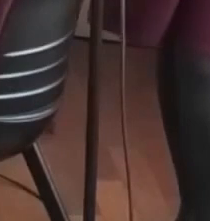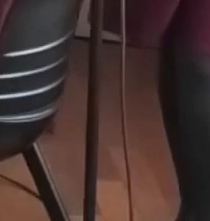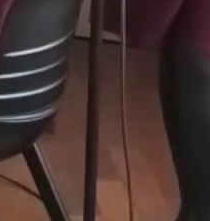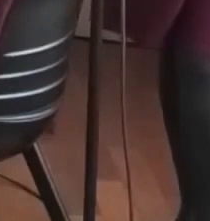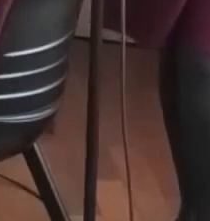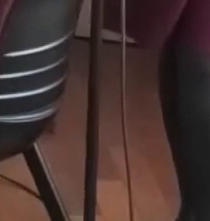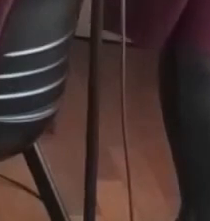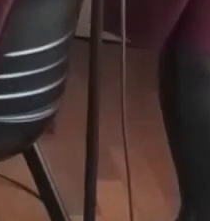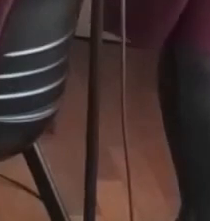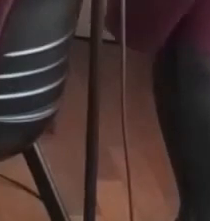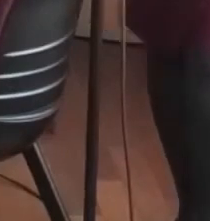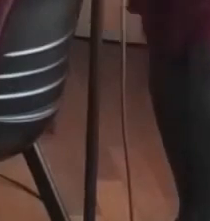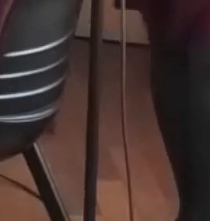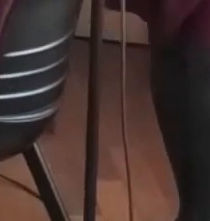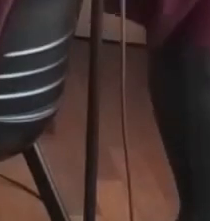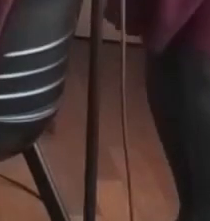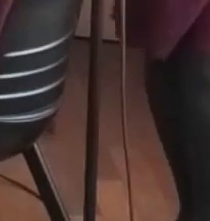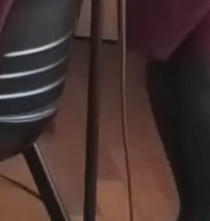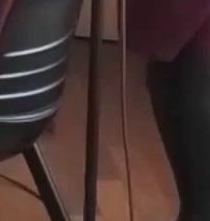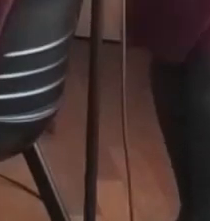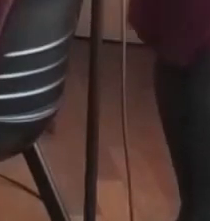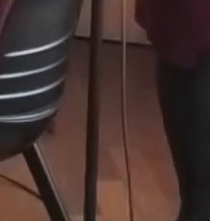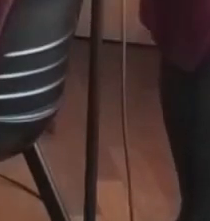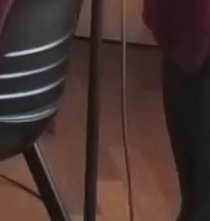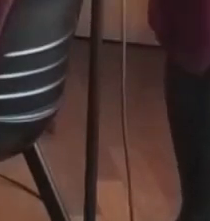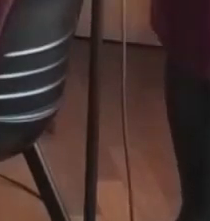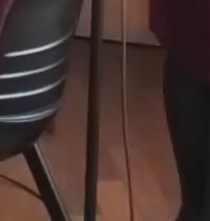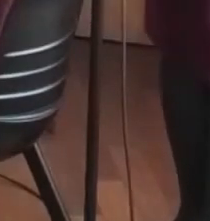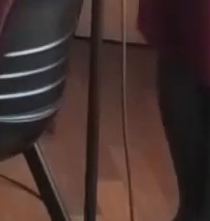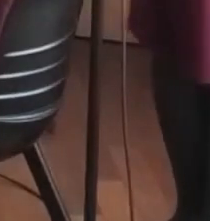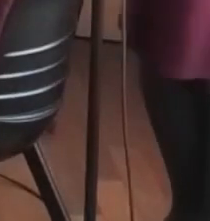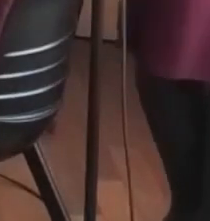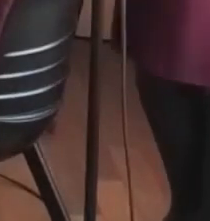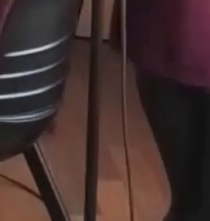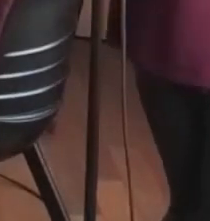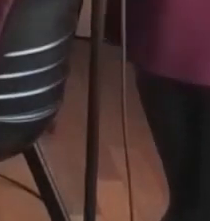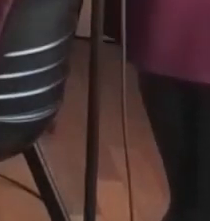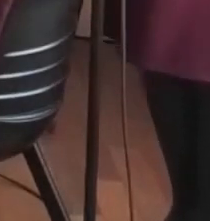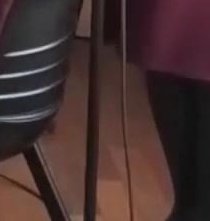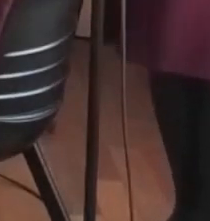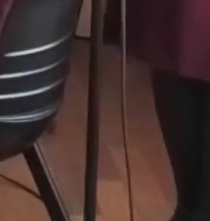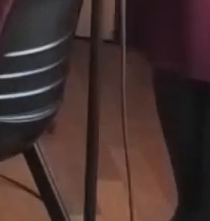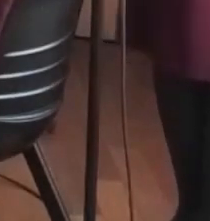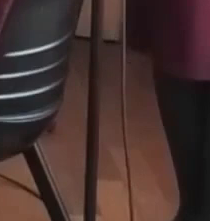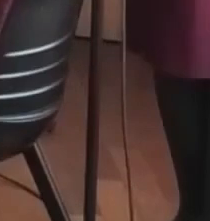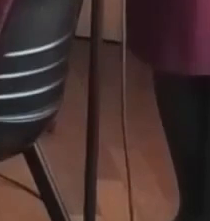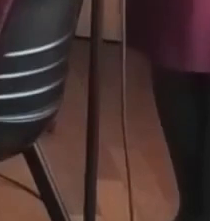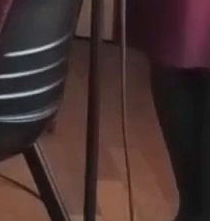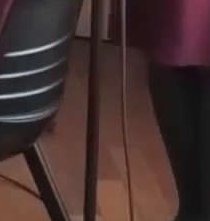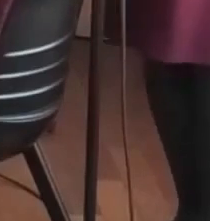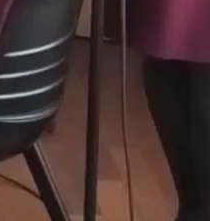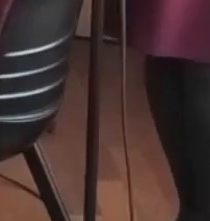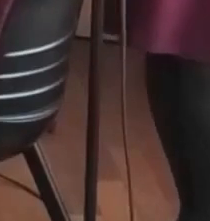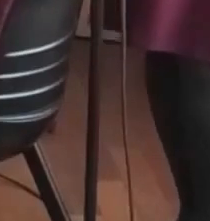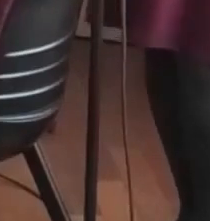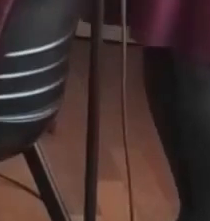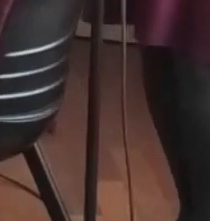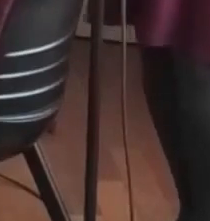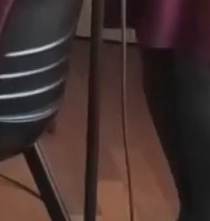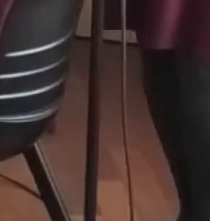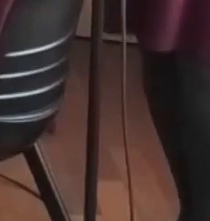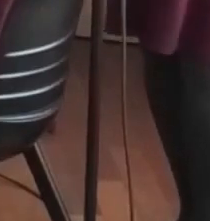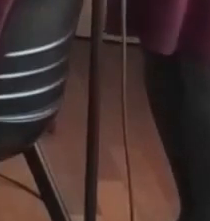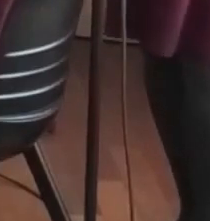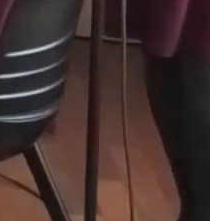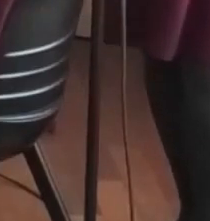ter vindo. Paula Frade, muito obrigada por ter vindo apresentar o excelente livro, que eu acho